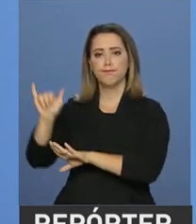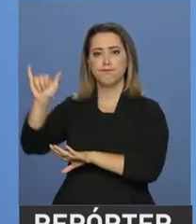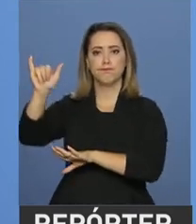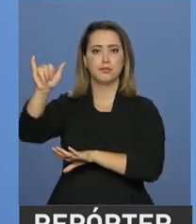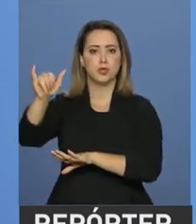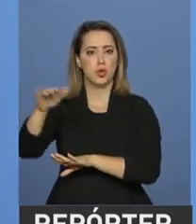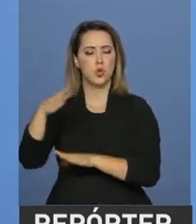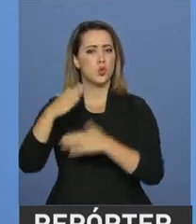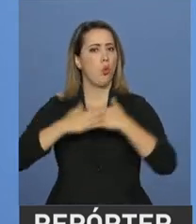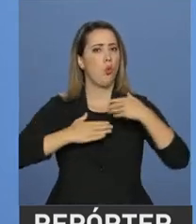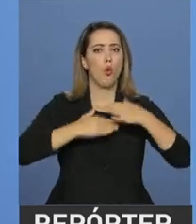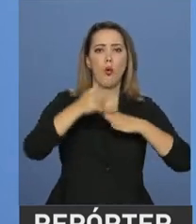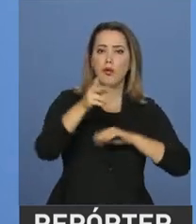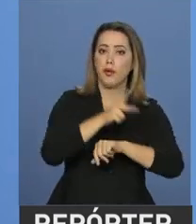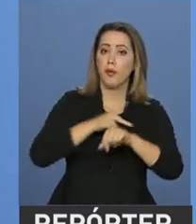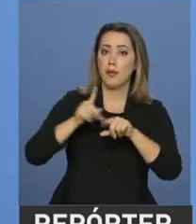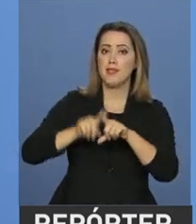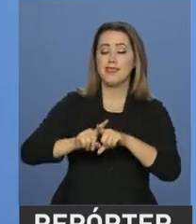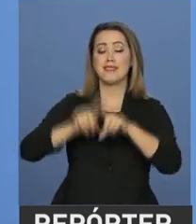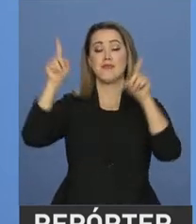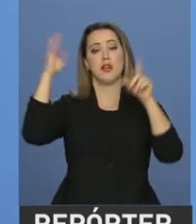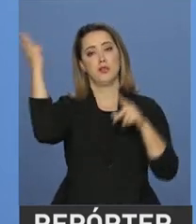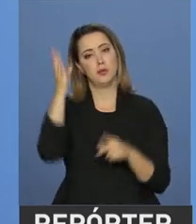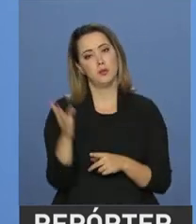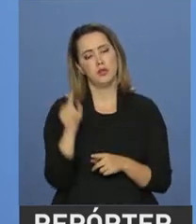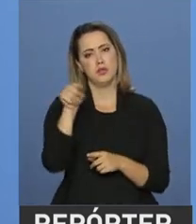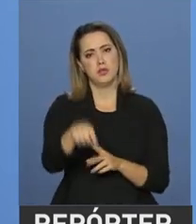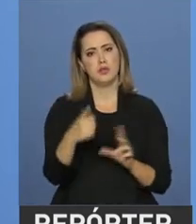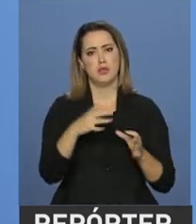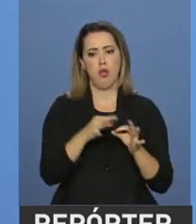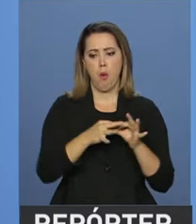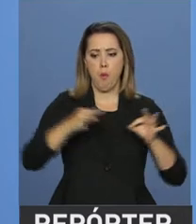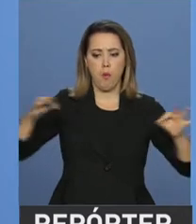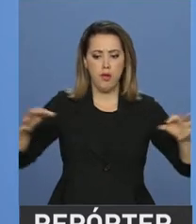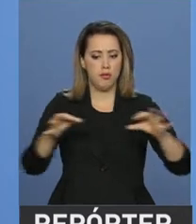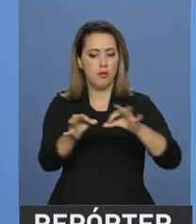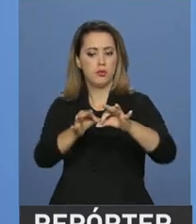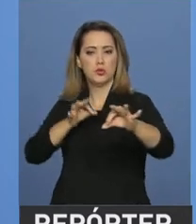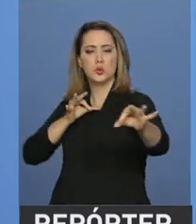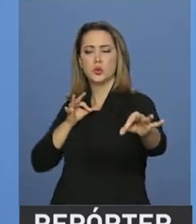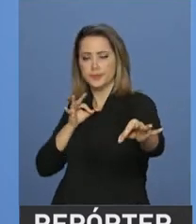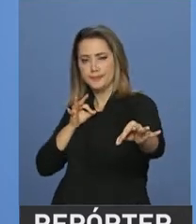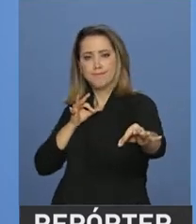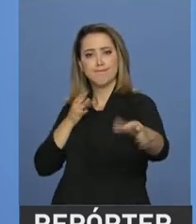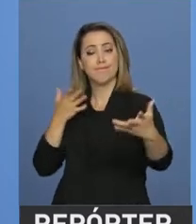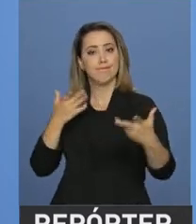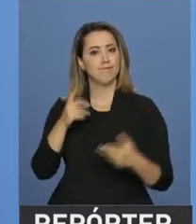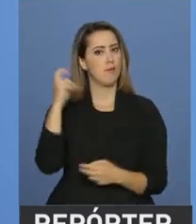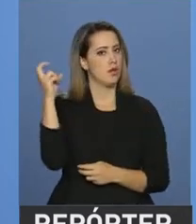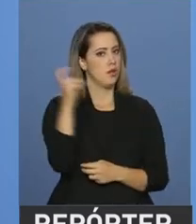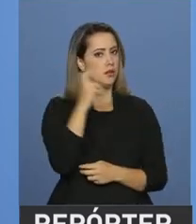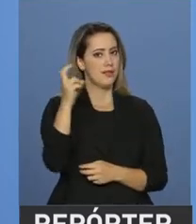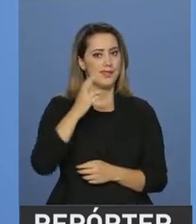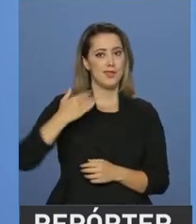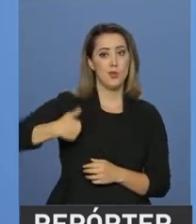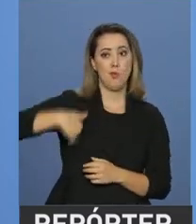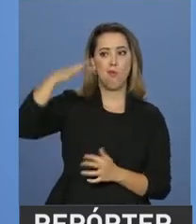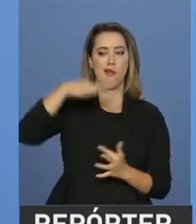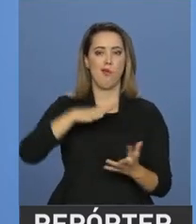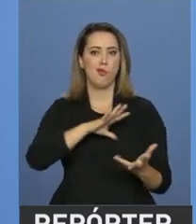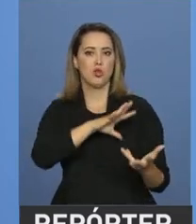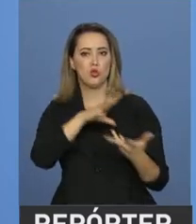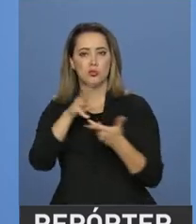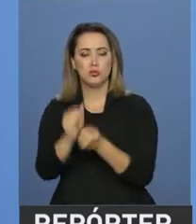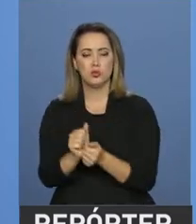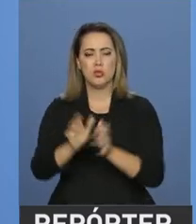país o brasil é um país de dimensões continentais o maior do planeta